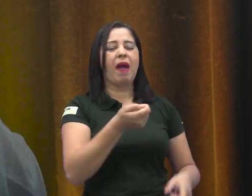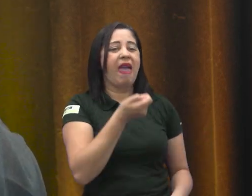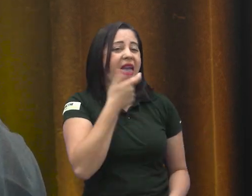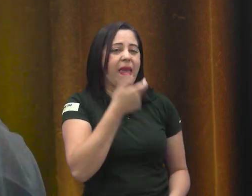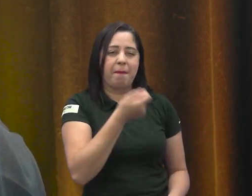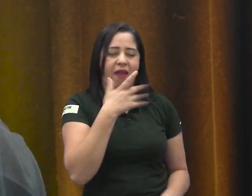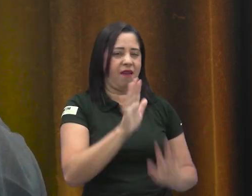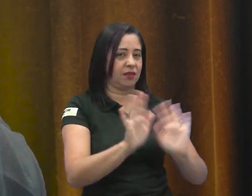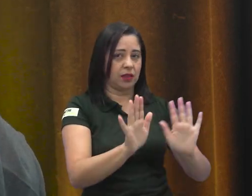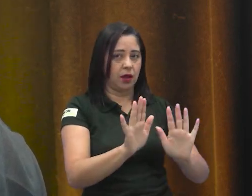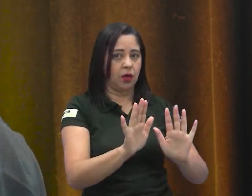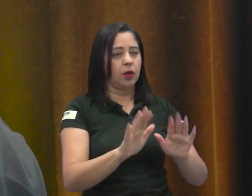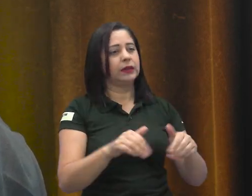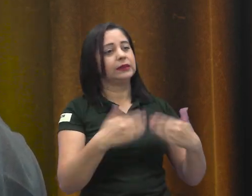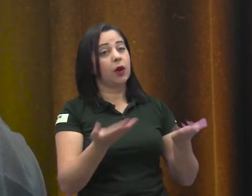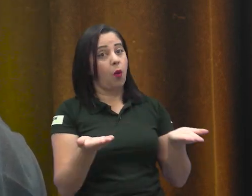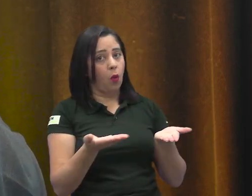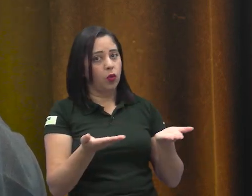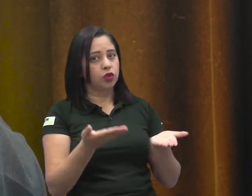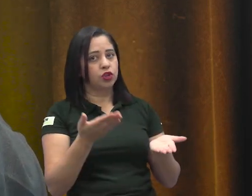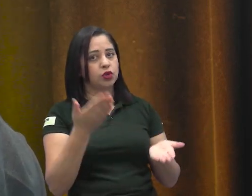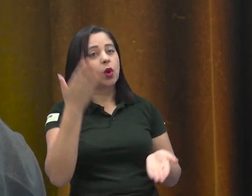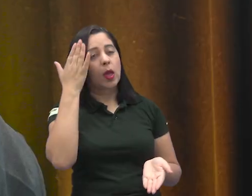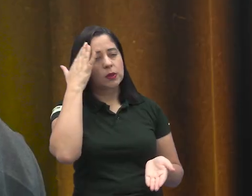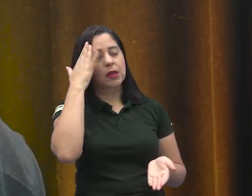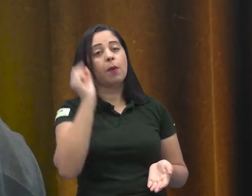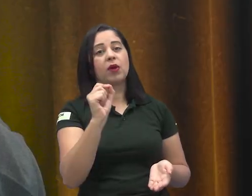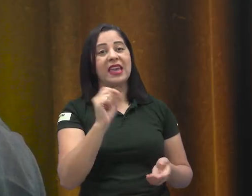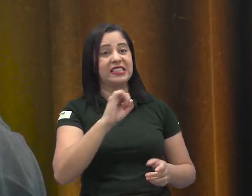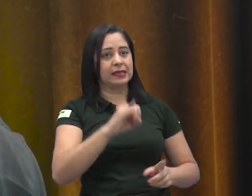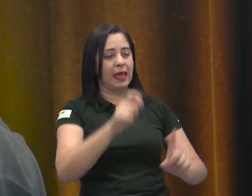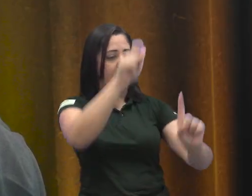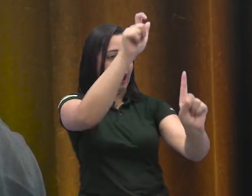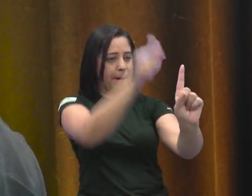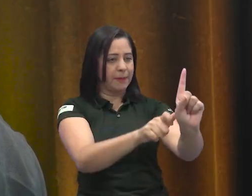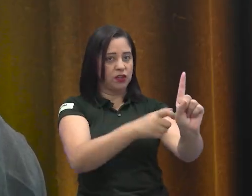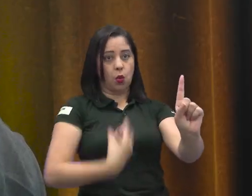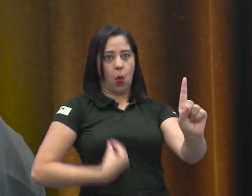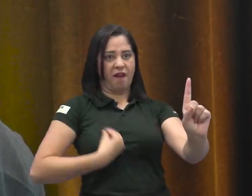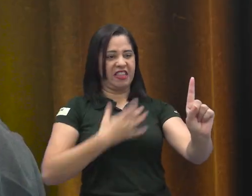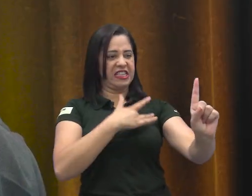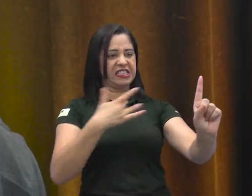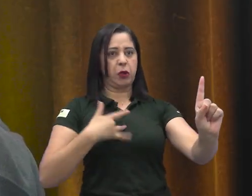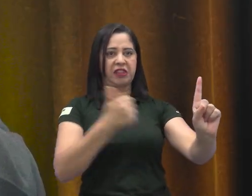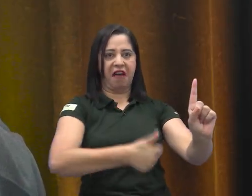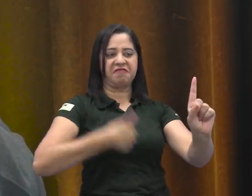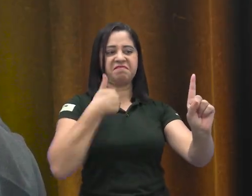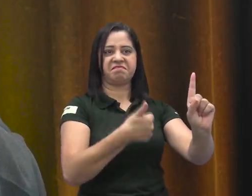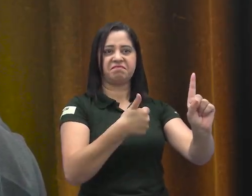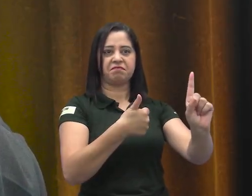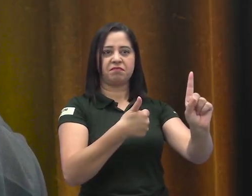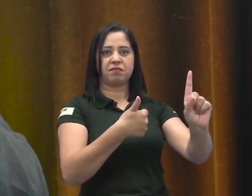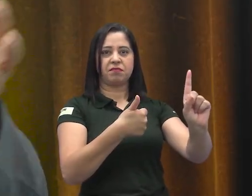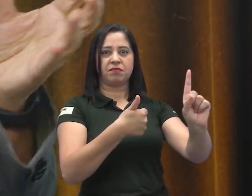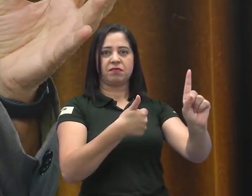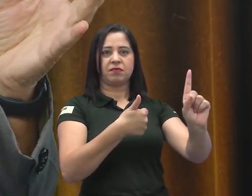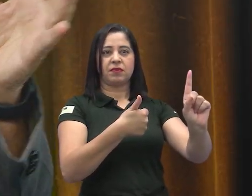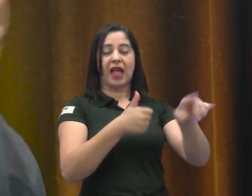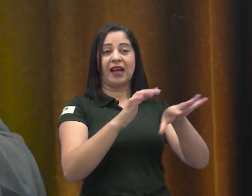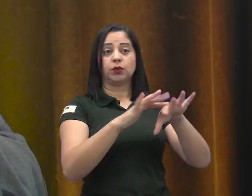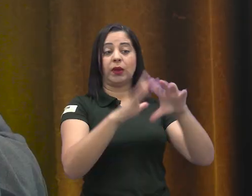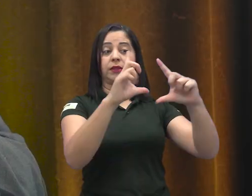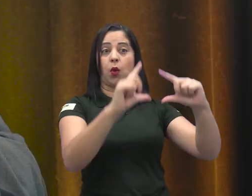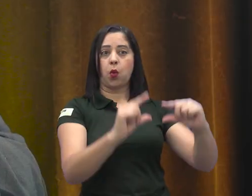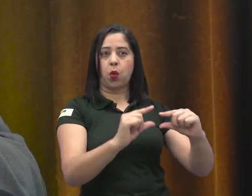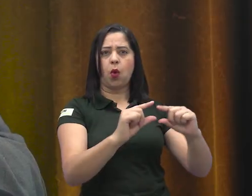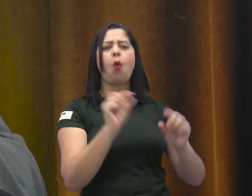nada, estilo de vida. Então, a gente sabe hoje, um estilo de vida saudável reduz a chance, não é que impede. E o que é um